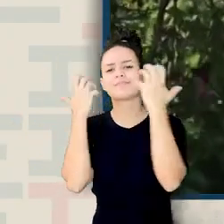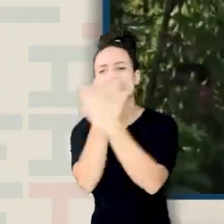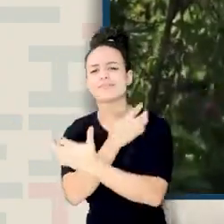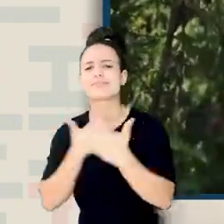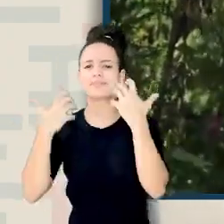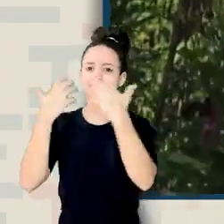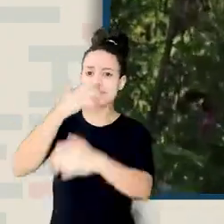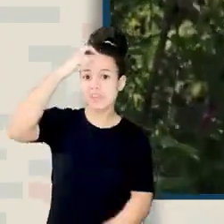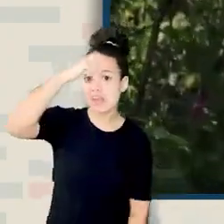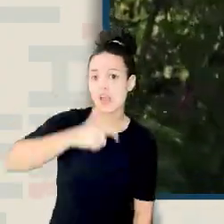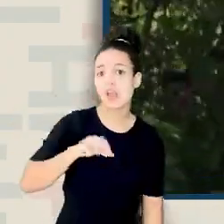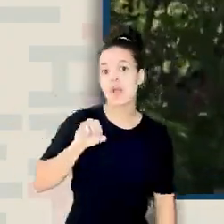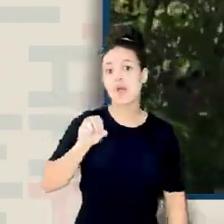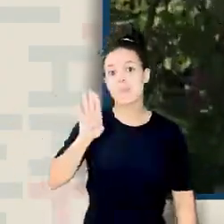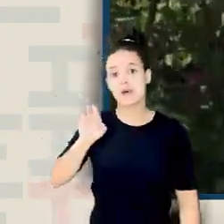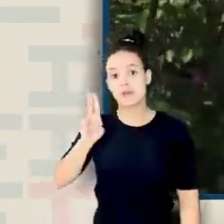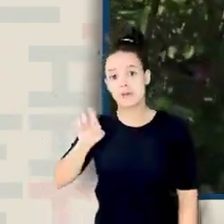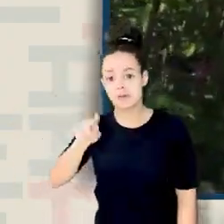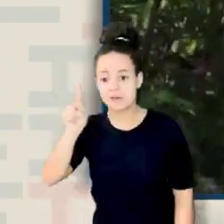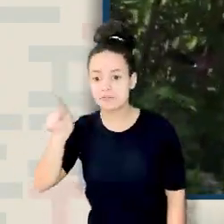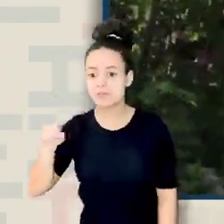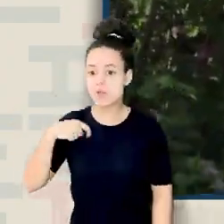Ser o baluaê a